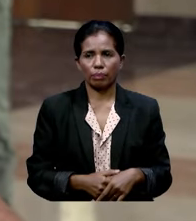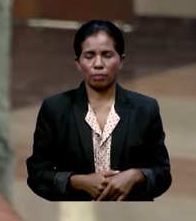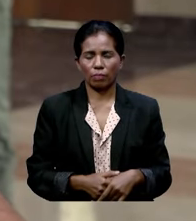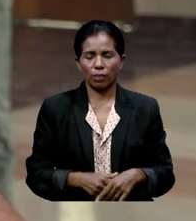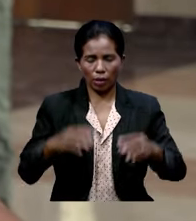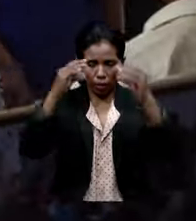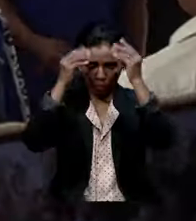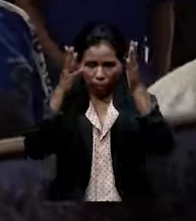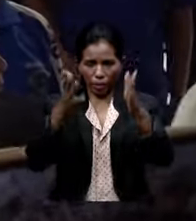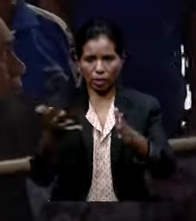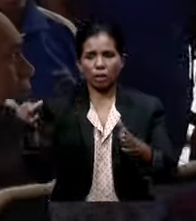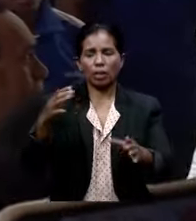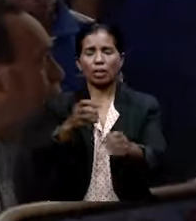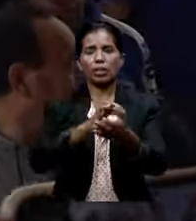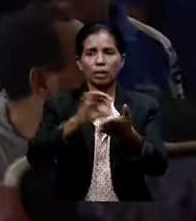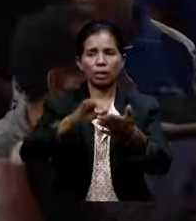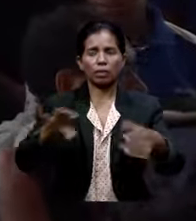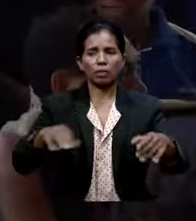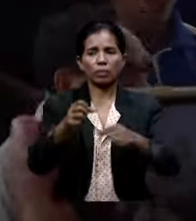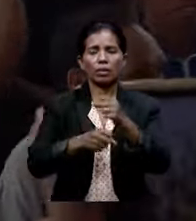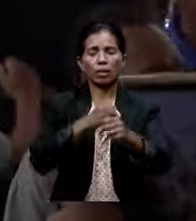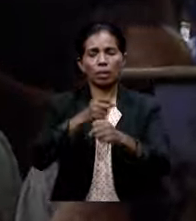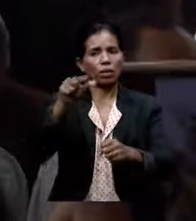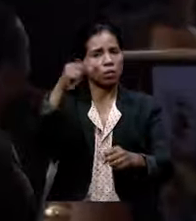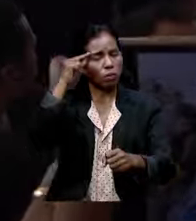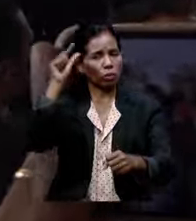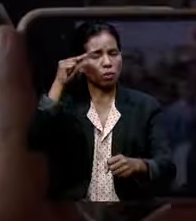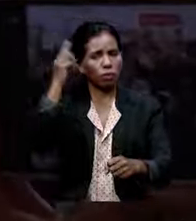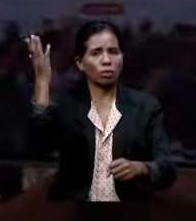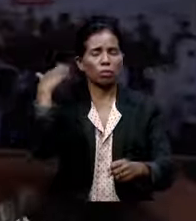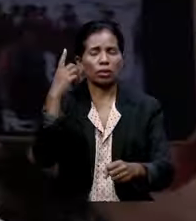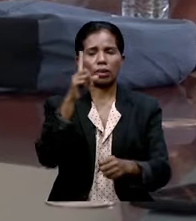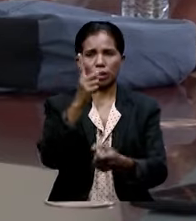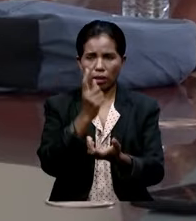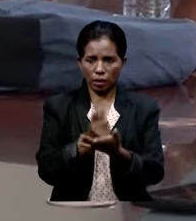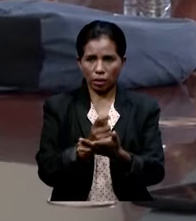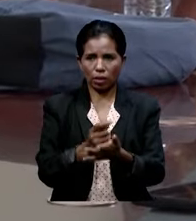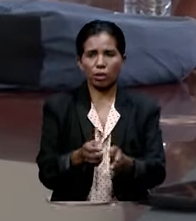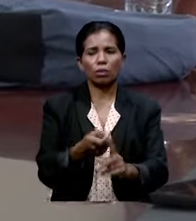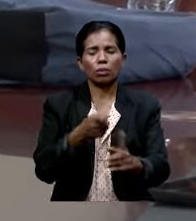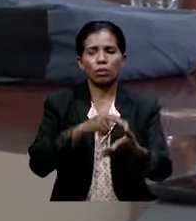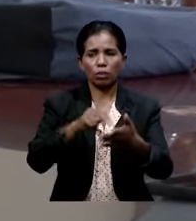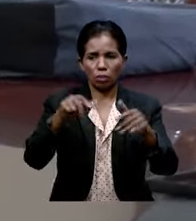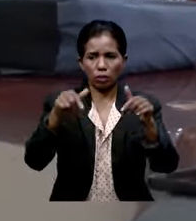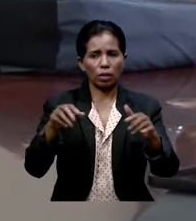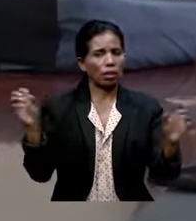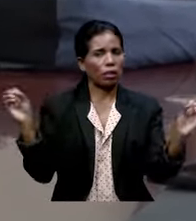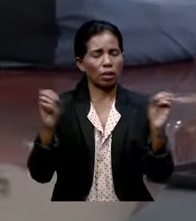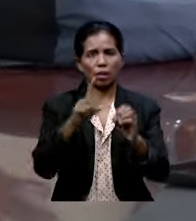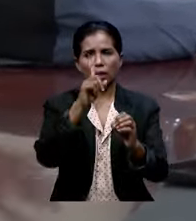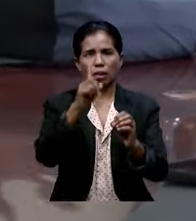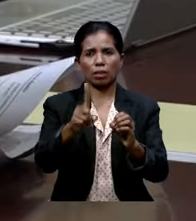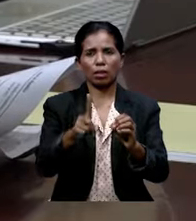Total, professores, Nebe Macassina, contrato e atinancoto com o governo anterior, reunida recém. O número é a ida